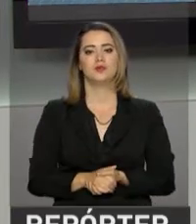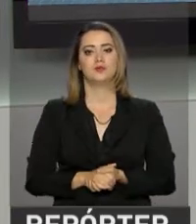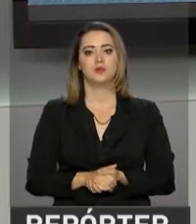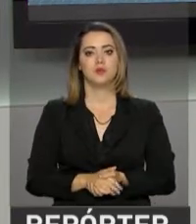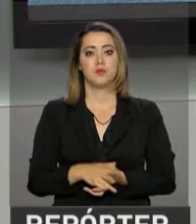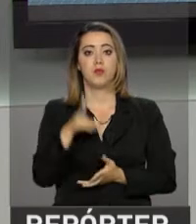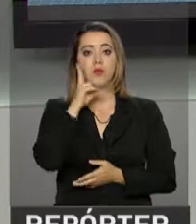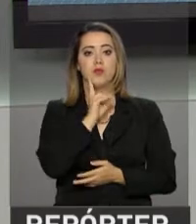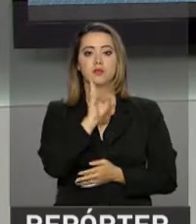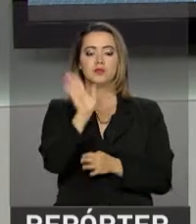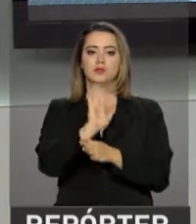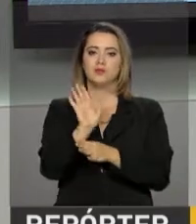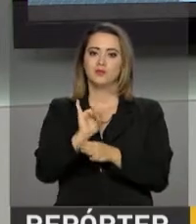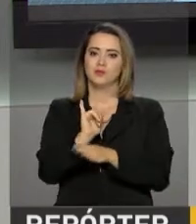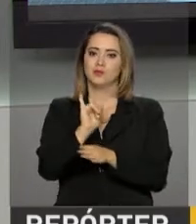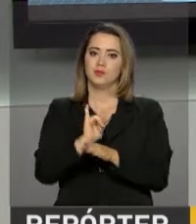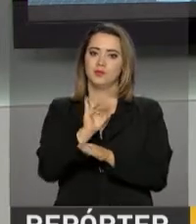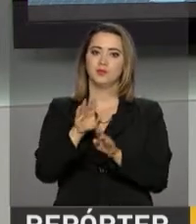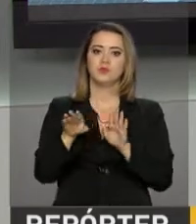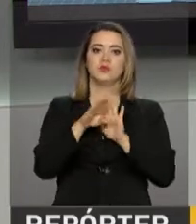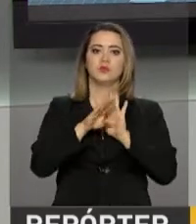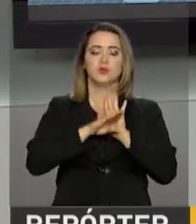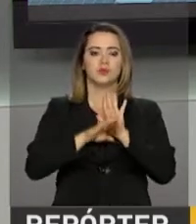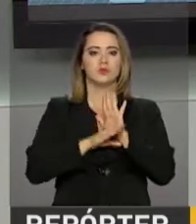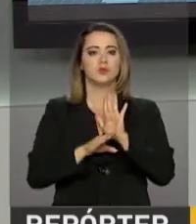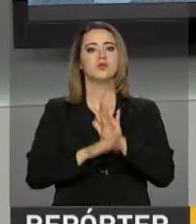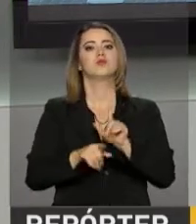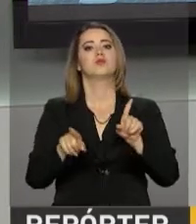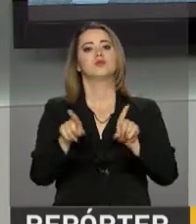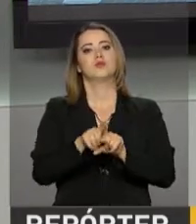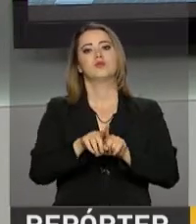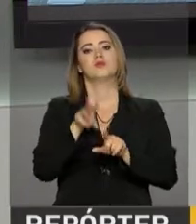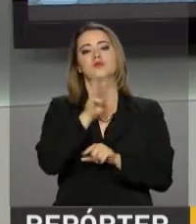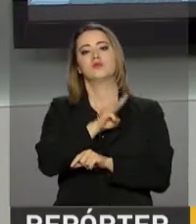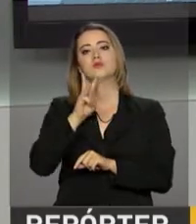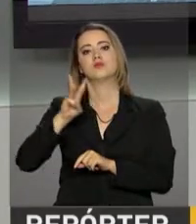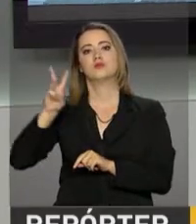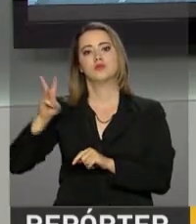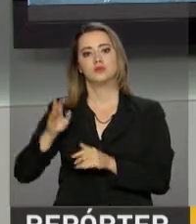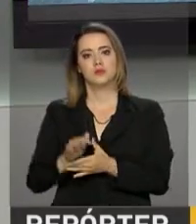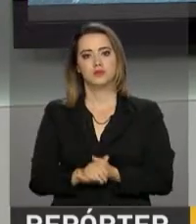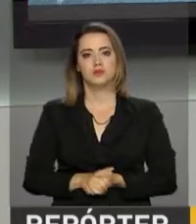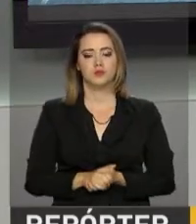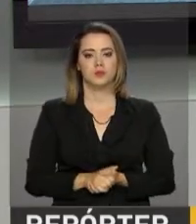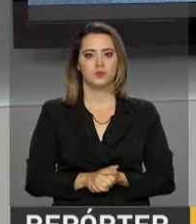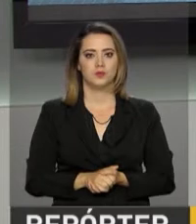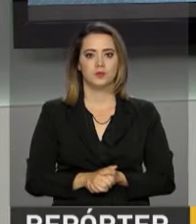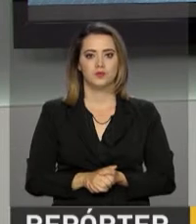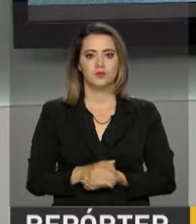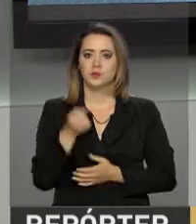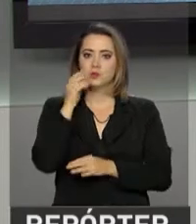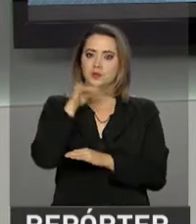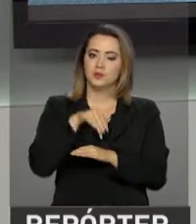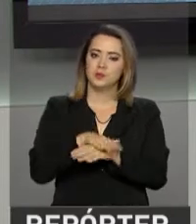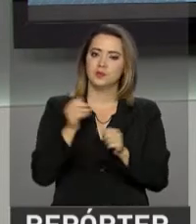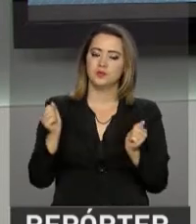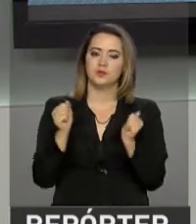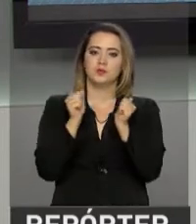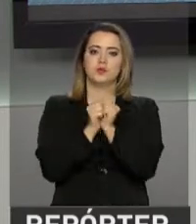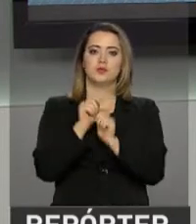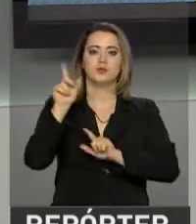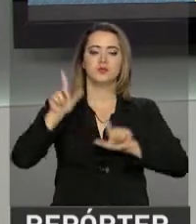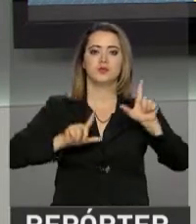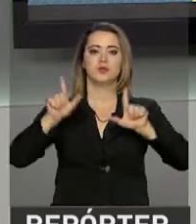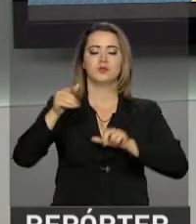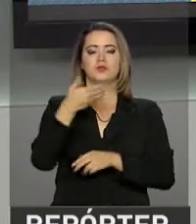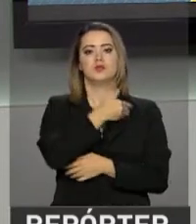edição. Você pode rever as reportagens no YouTube e toda a nossa programação está disponível na internet. Uma boa noite para você e